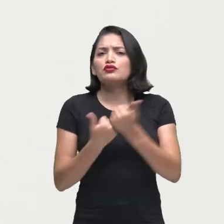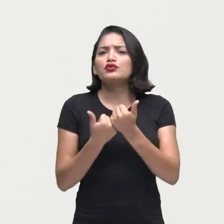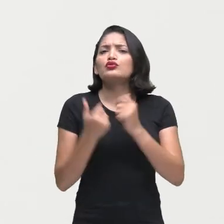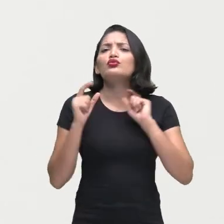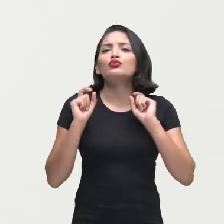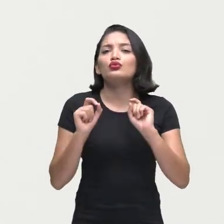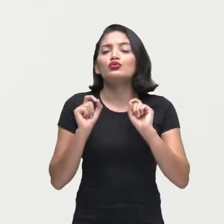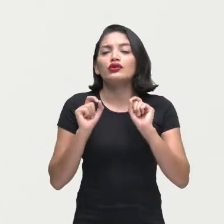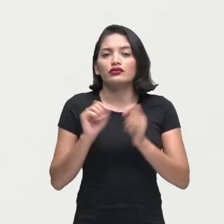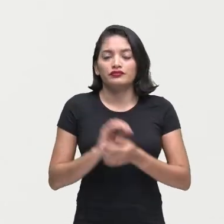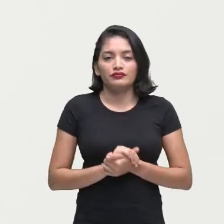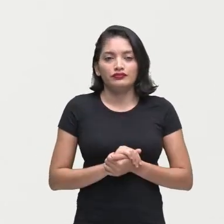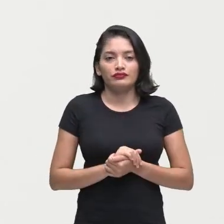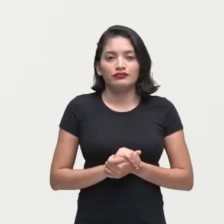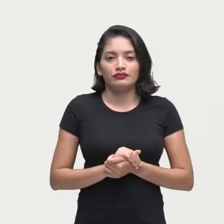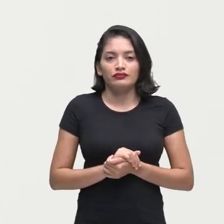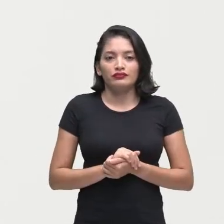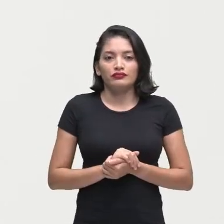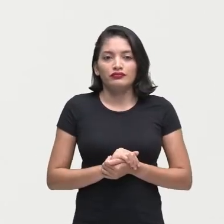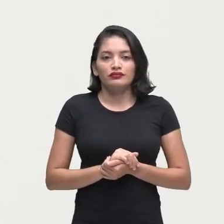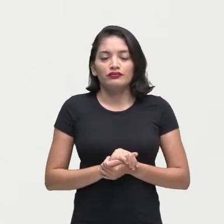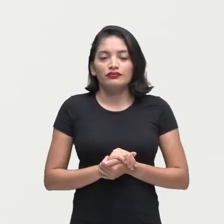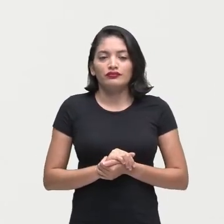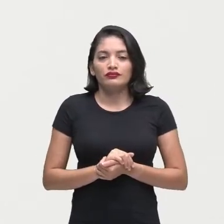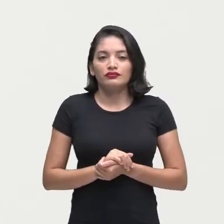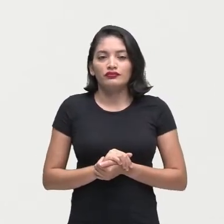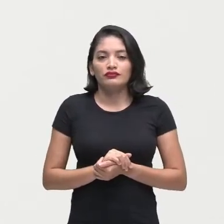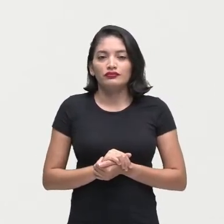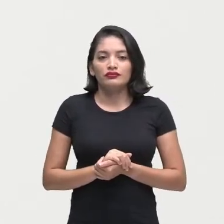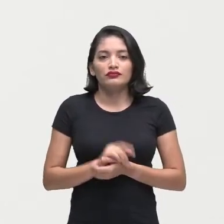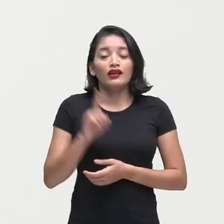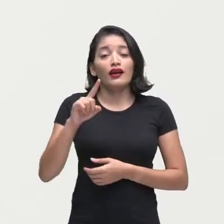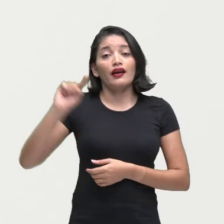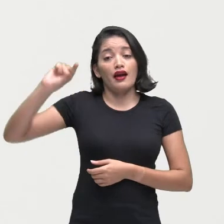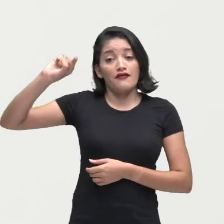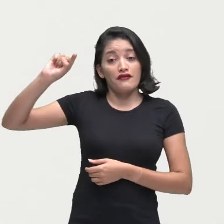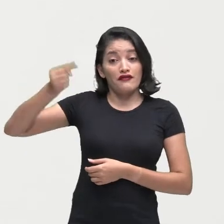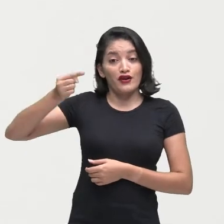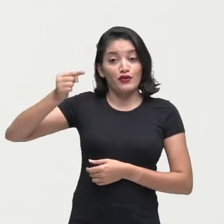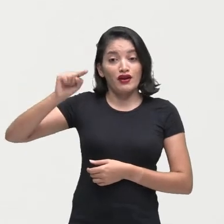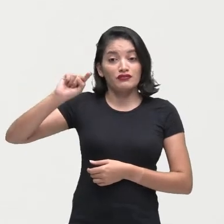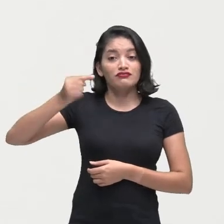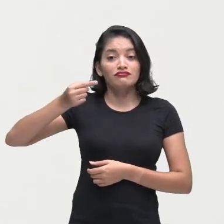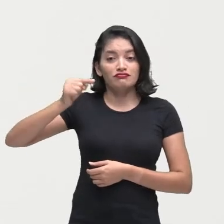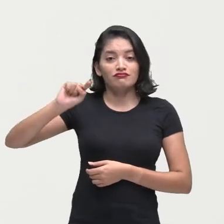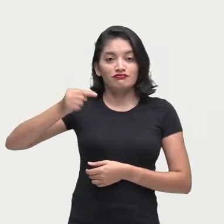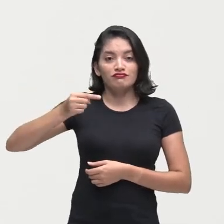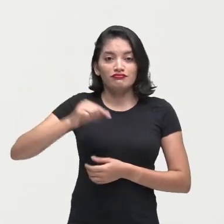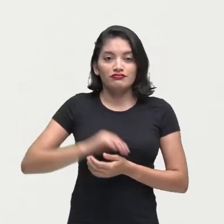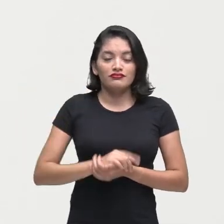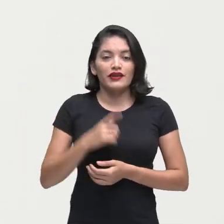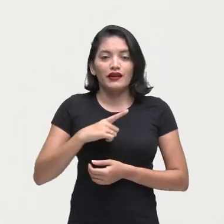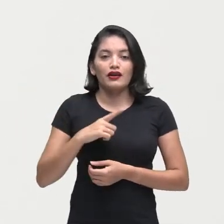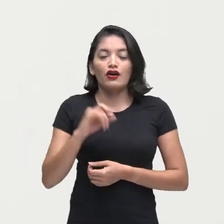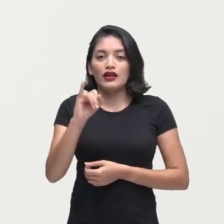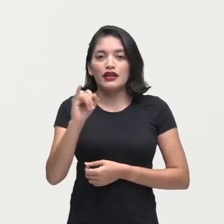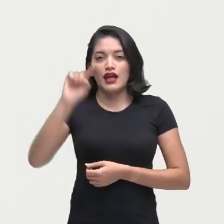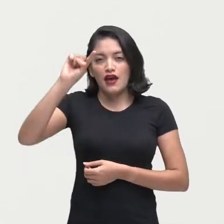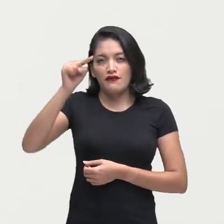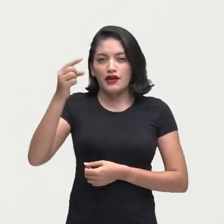tente Dessa letra aqui ó o apóstrofo fica ai ai olha só como ficou